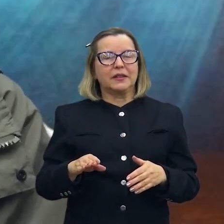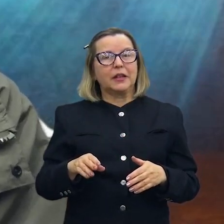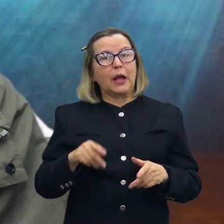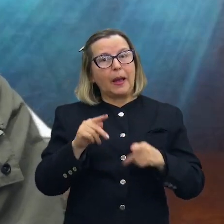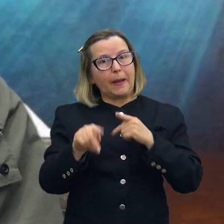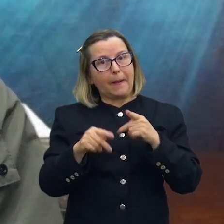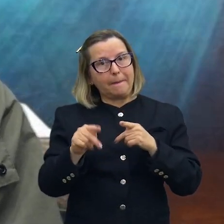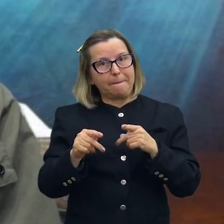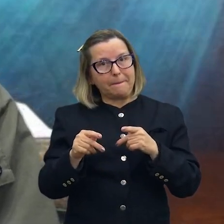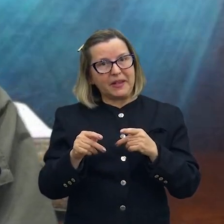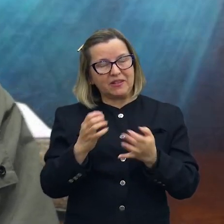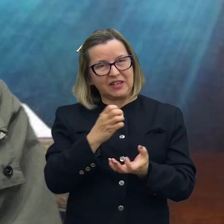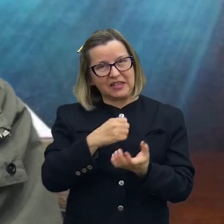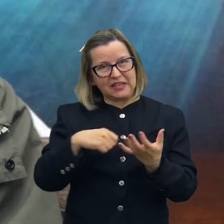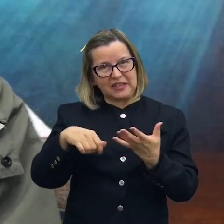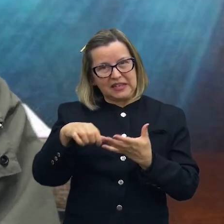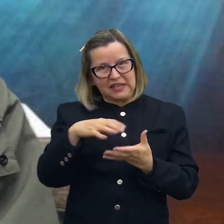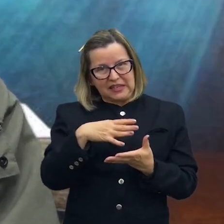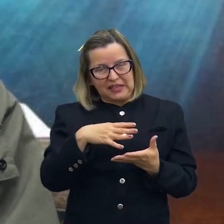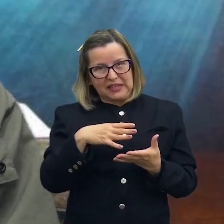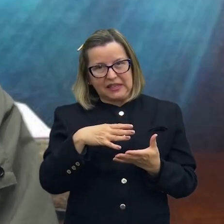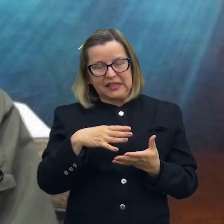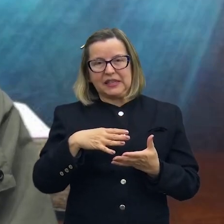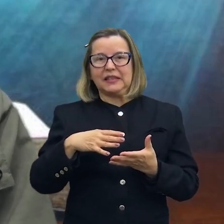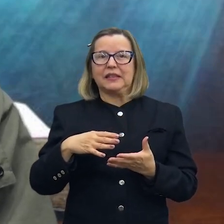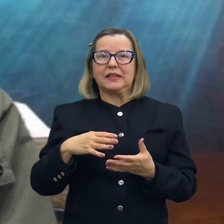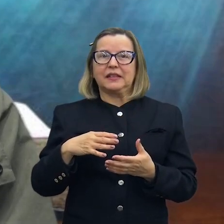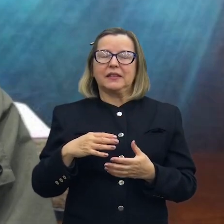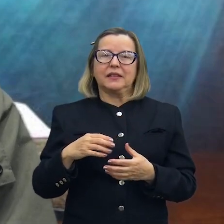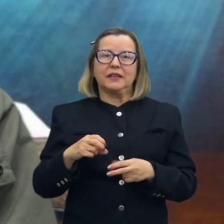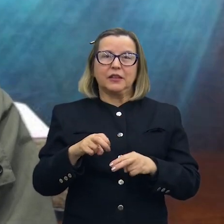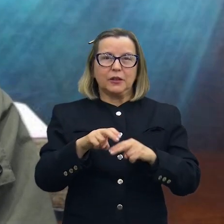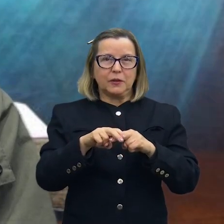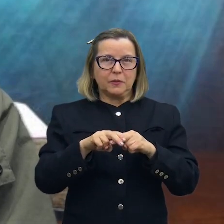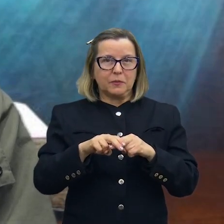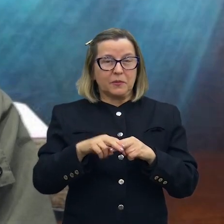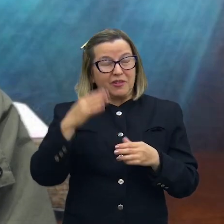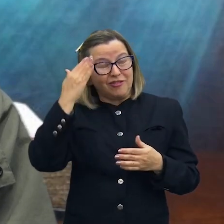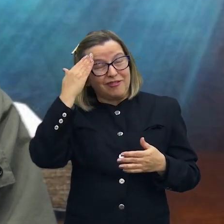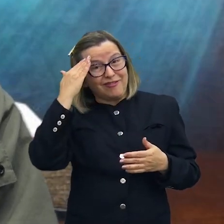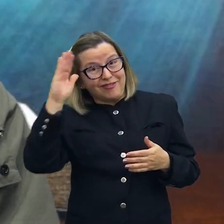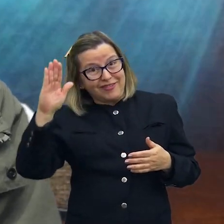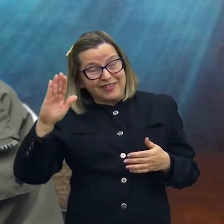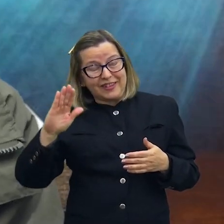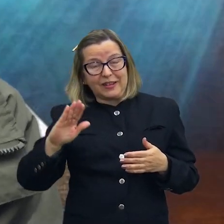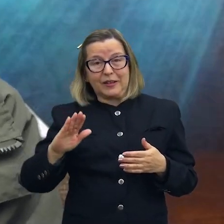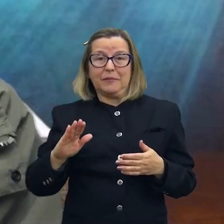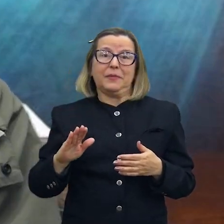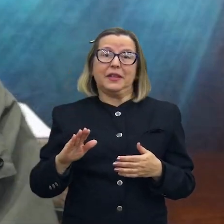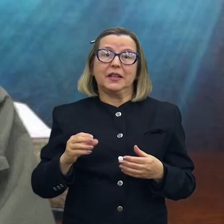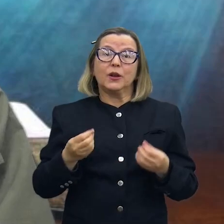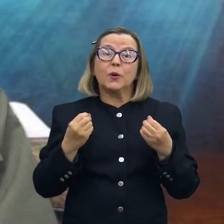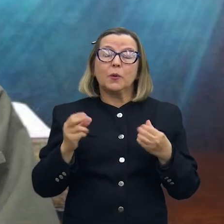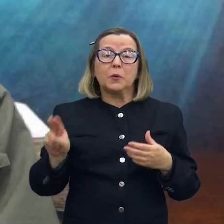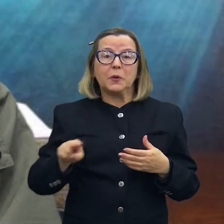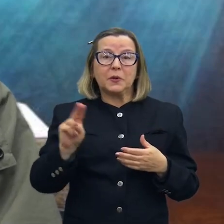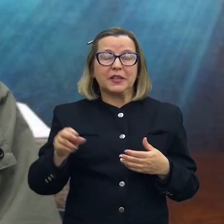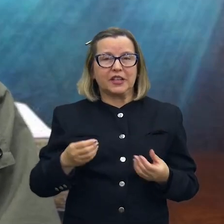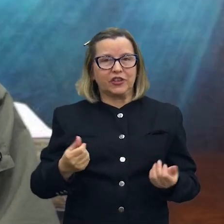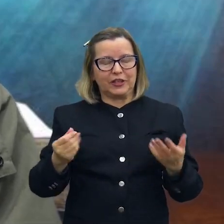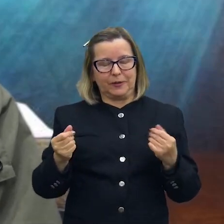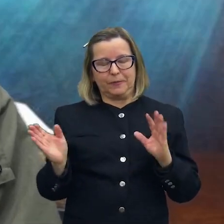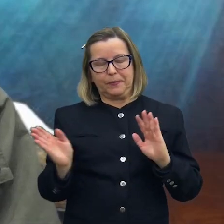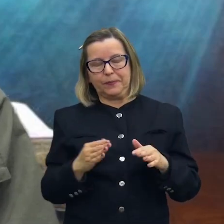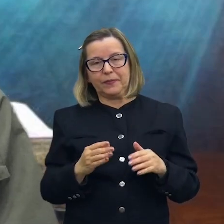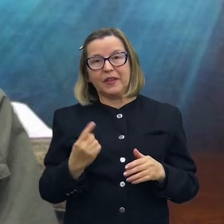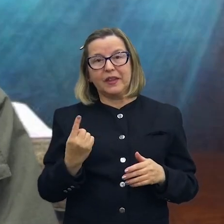eu entendo que algumas pessoas perderam o emprego, é uma situação bem difícil que nós estamos passando, sabe? Mas eu quero lhe contar uma coisa.